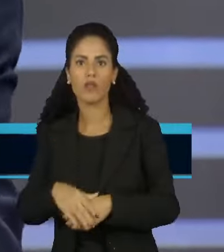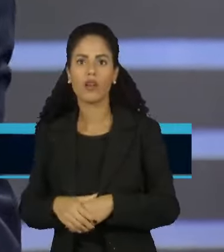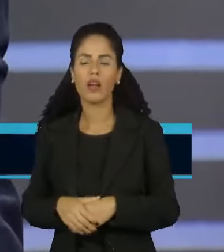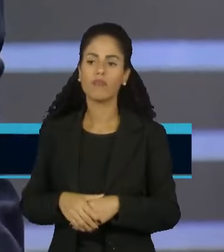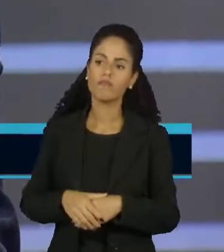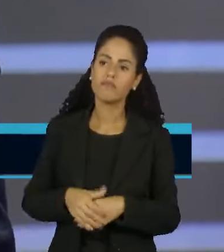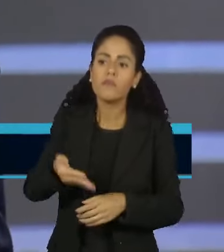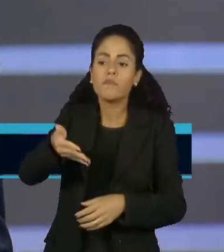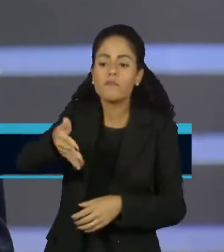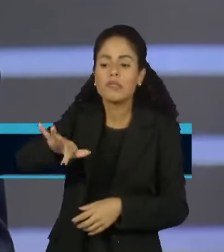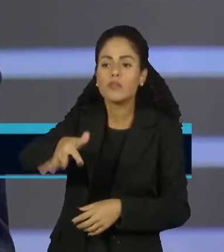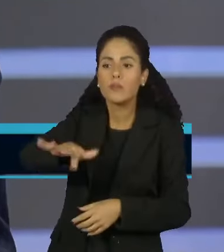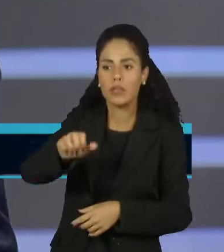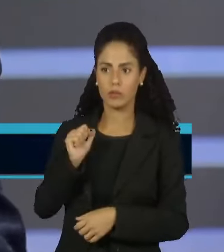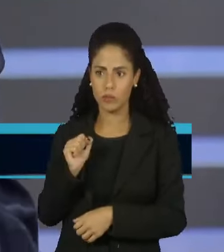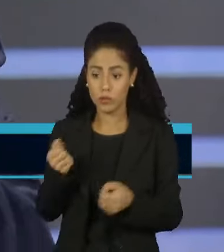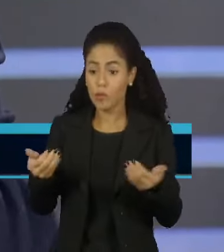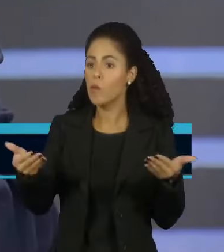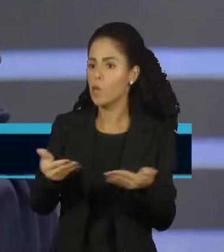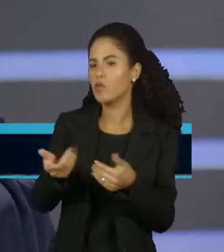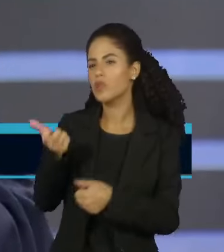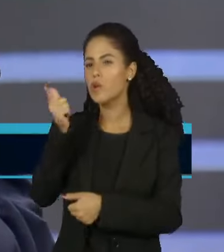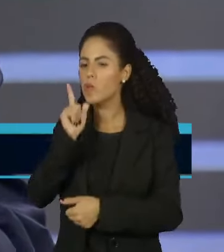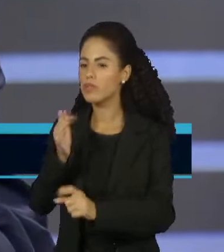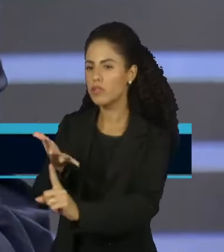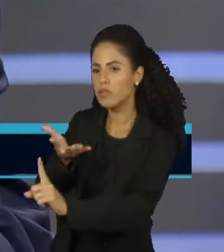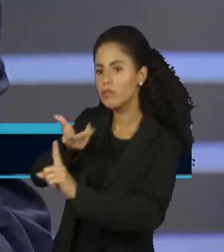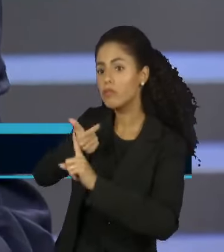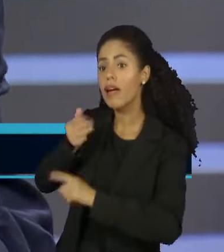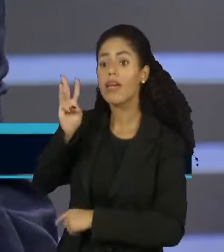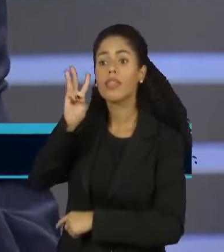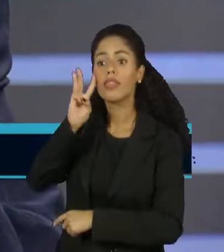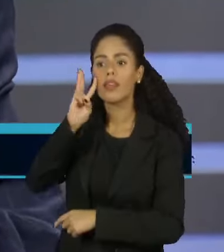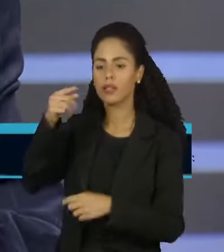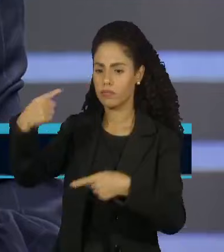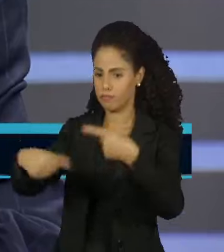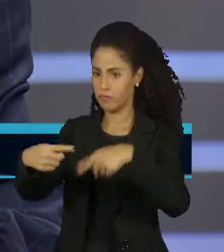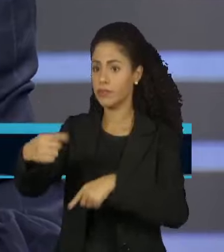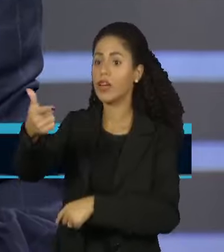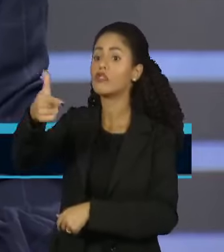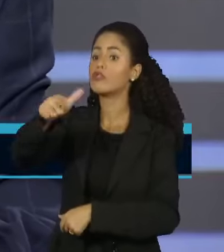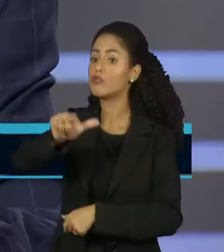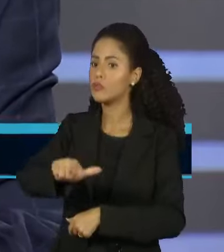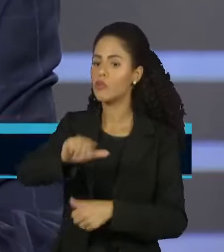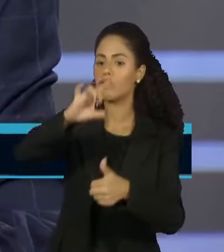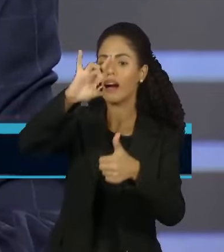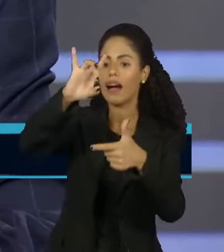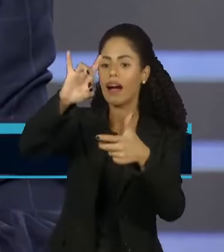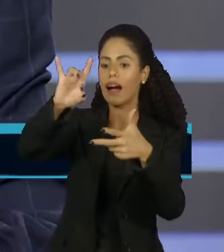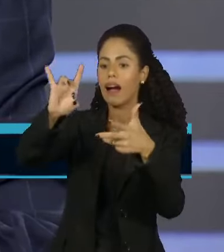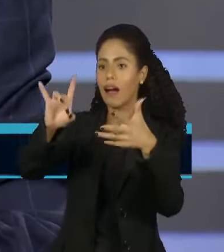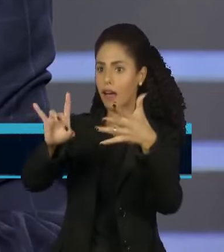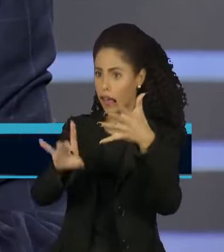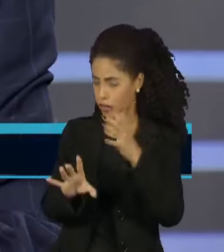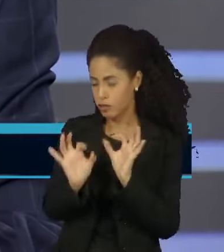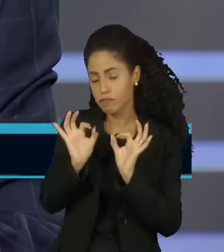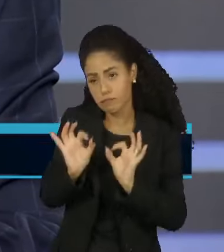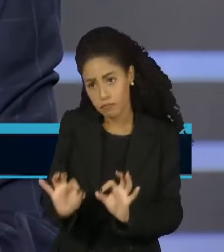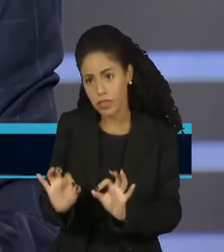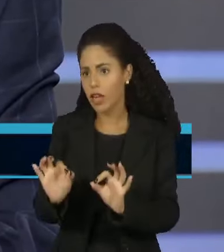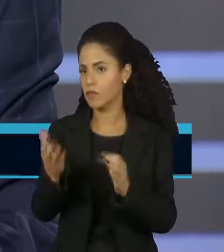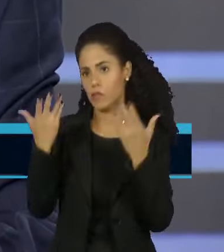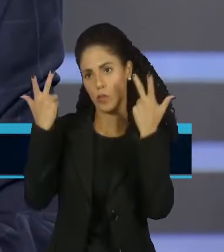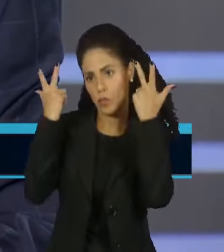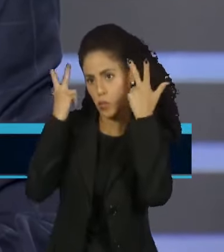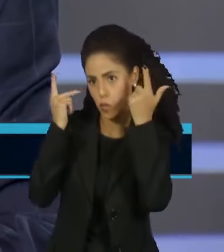Parcial, sim, ele conseguiu levar hoje. Terça-feira volta-se a discutir caso a caso. É um processo